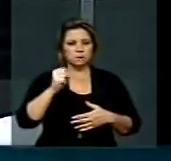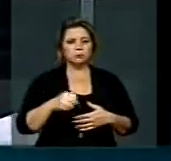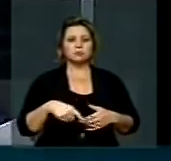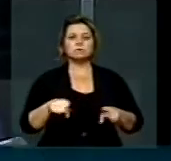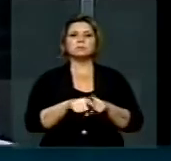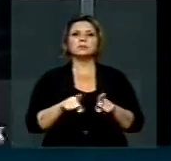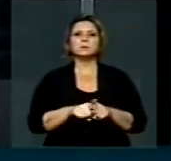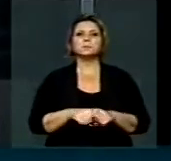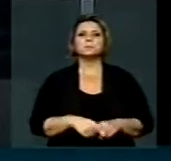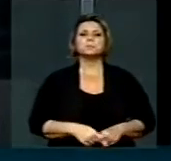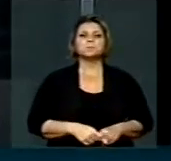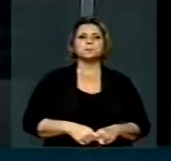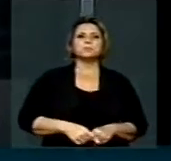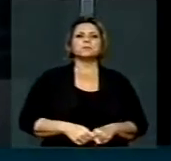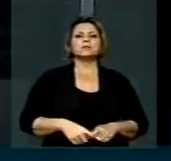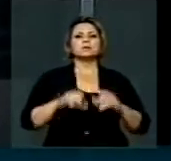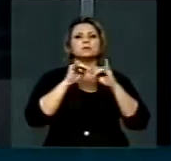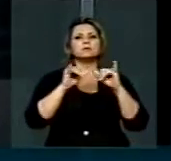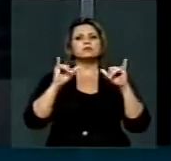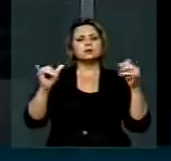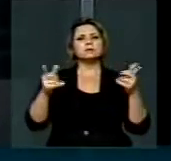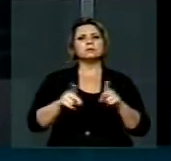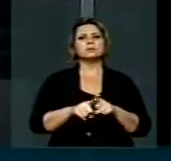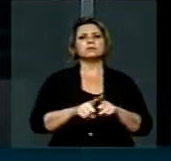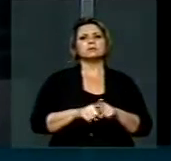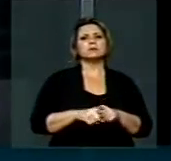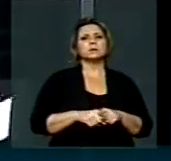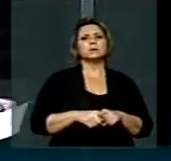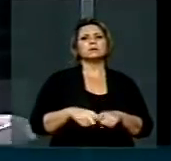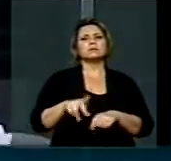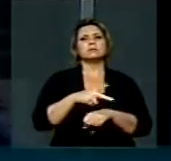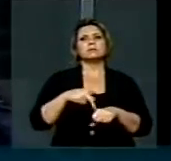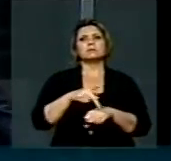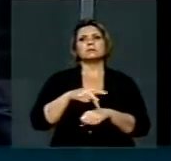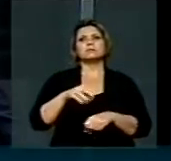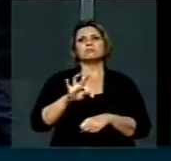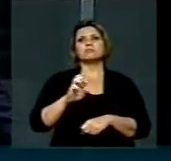também, além de fazer esse pronunciamento em homenagem à nação de Taiwan,